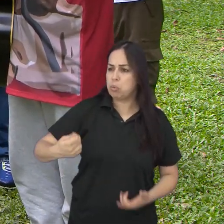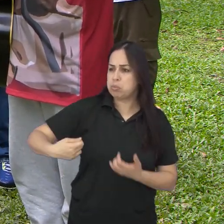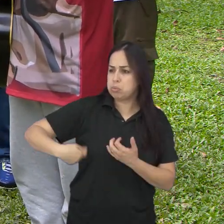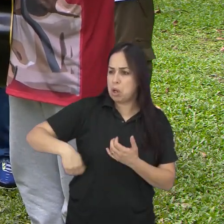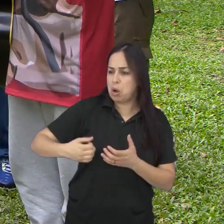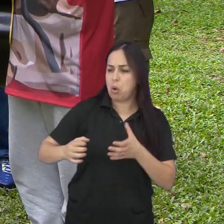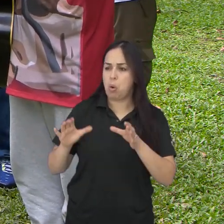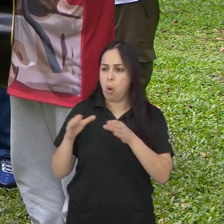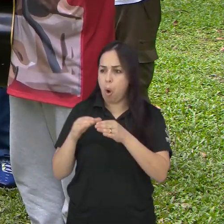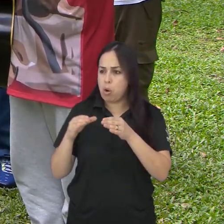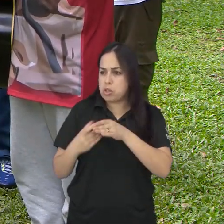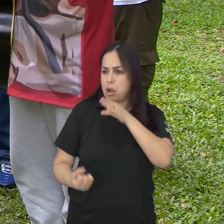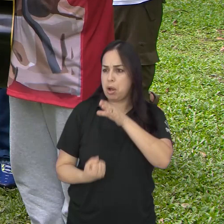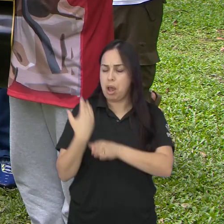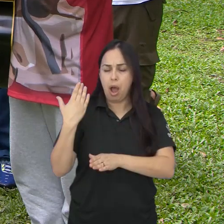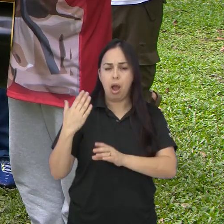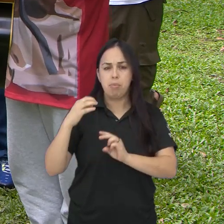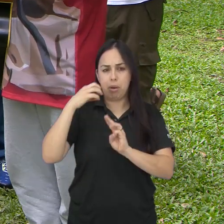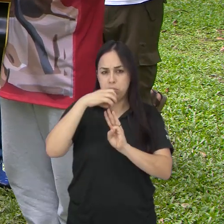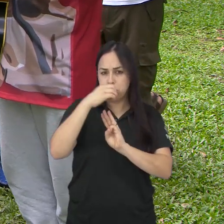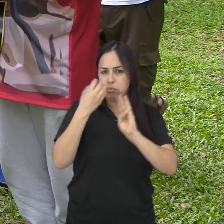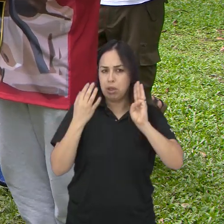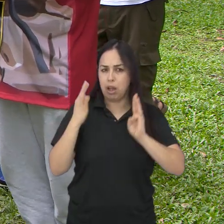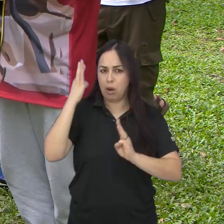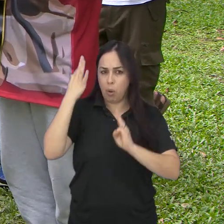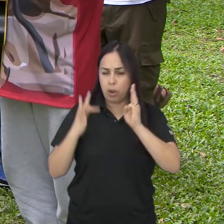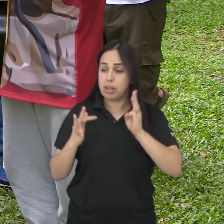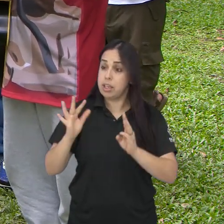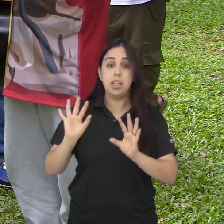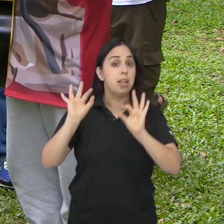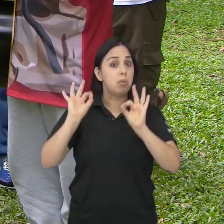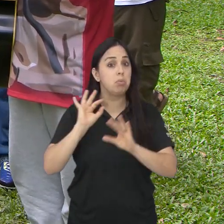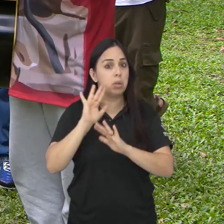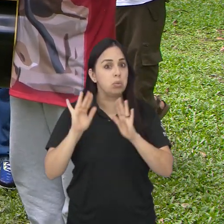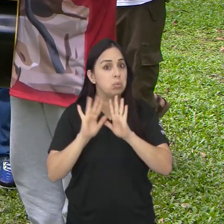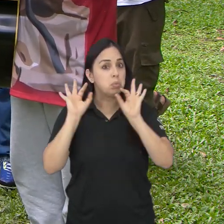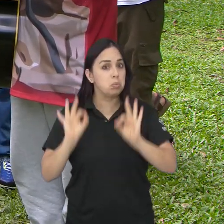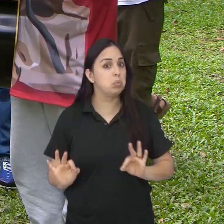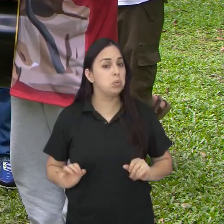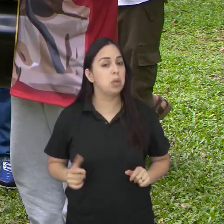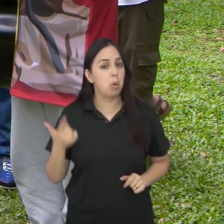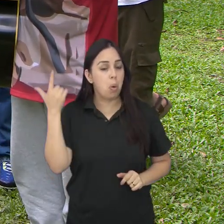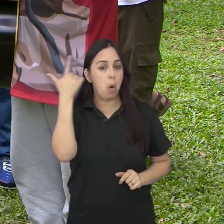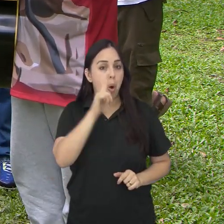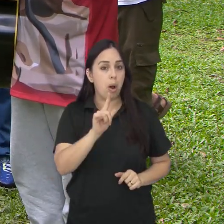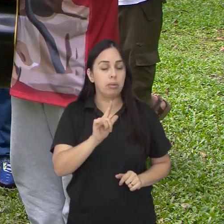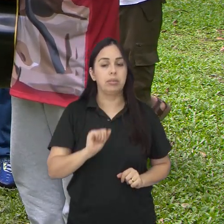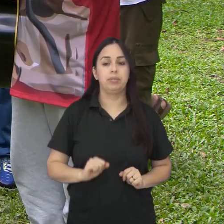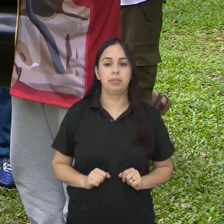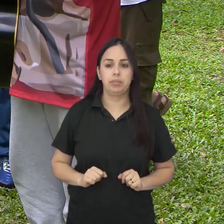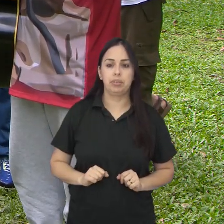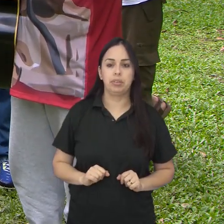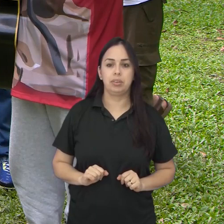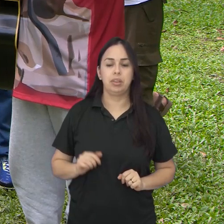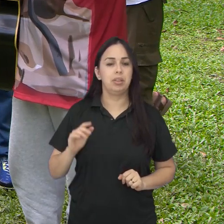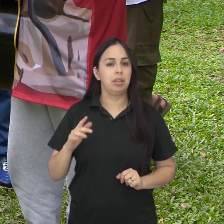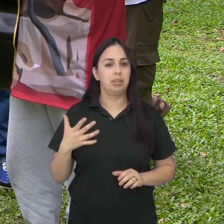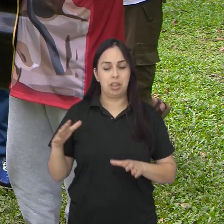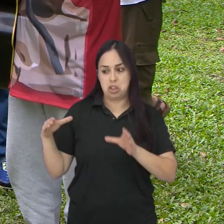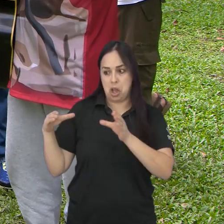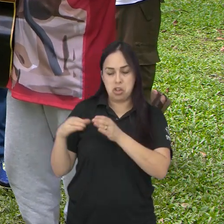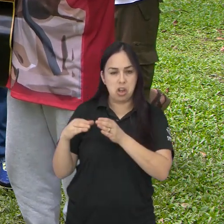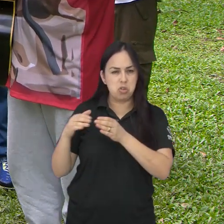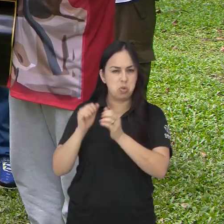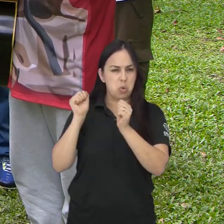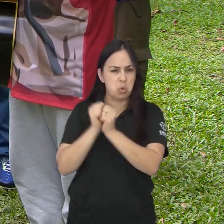conseguia formar uma Folia de Reis e tal. E não é que deu certo. Aí na primeira vez nós já saímos